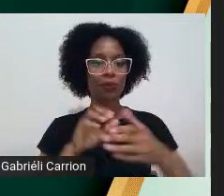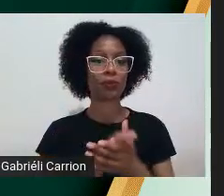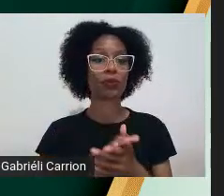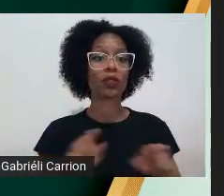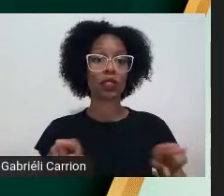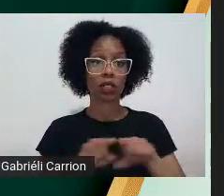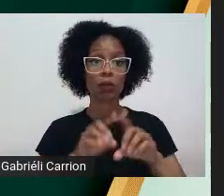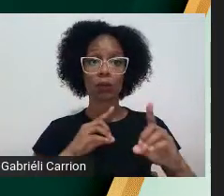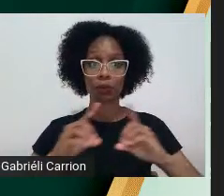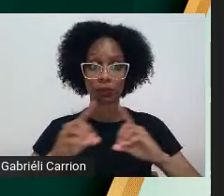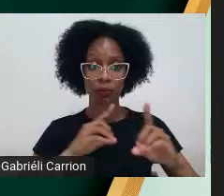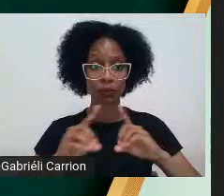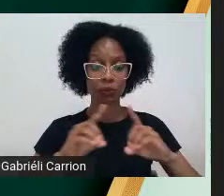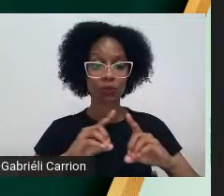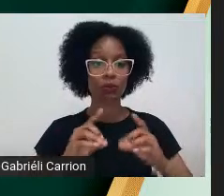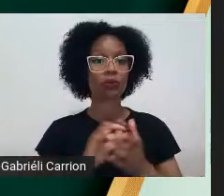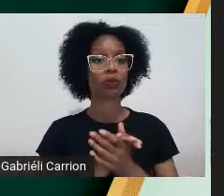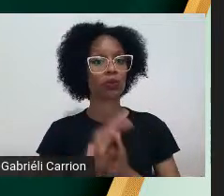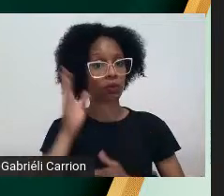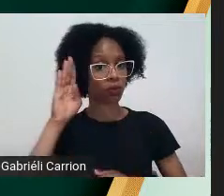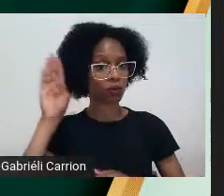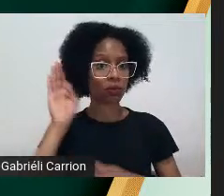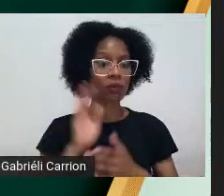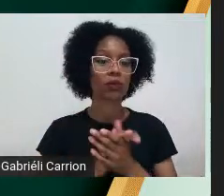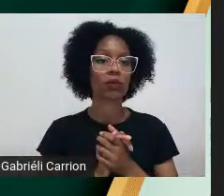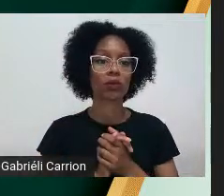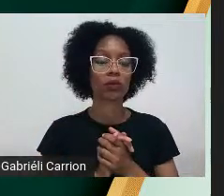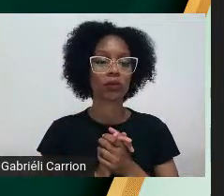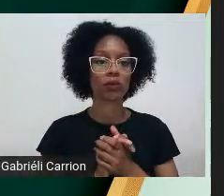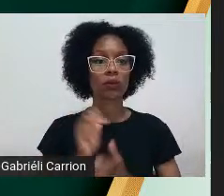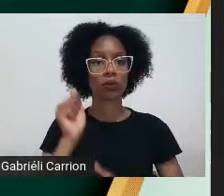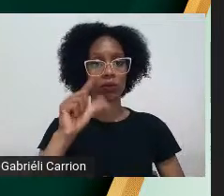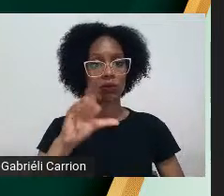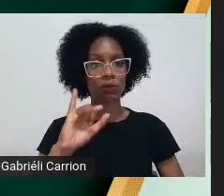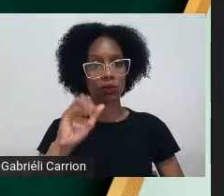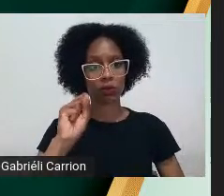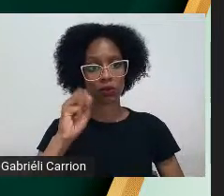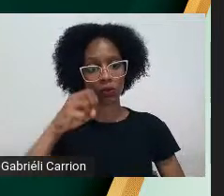Coordenador acadêmico do campus, professor Alisson Daró Santos.